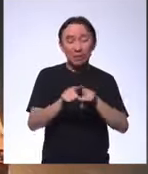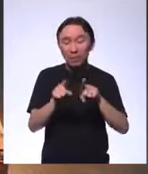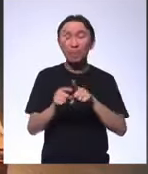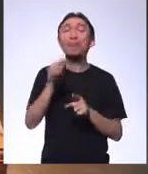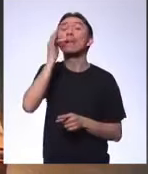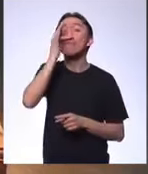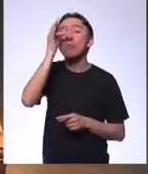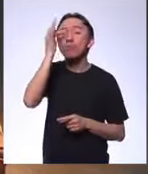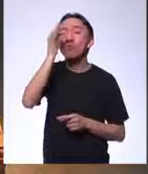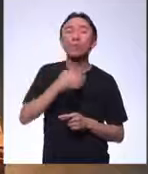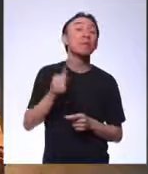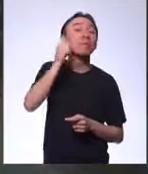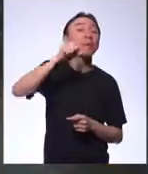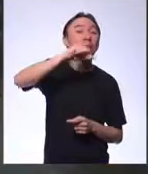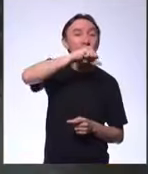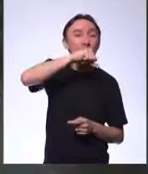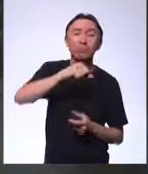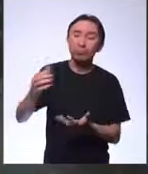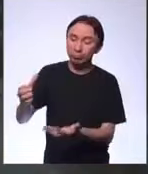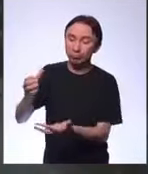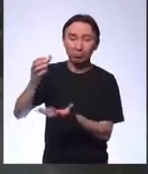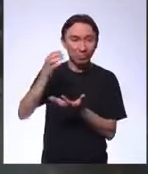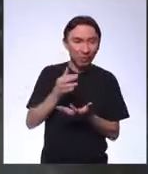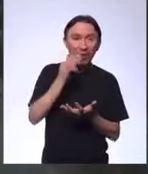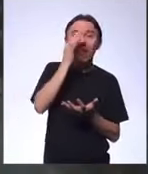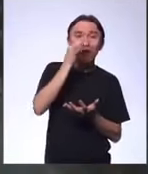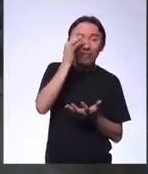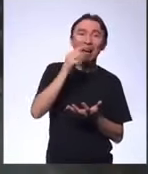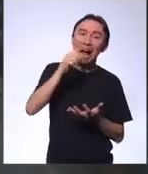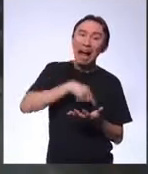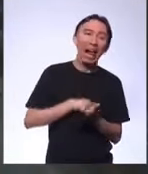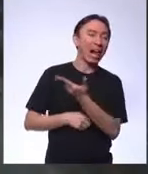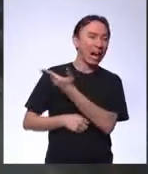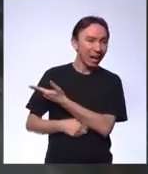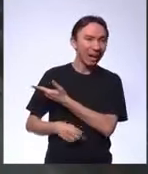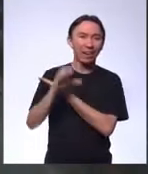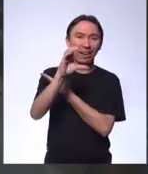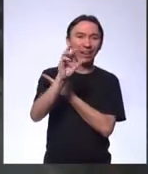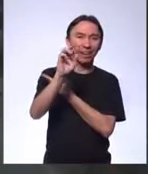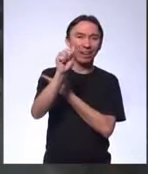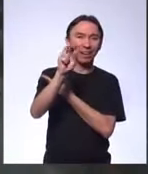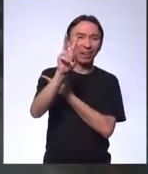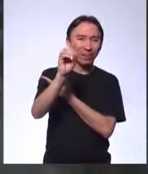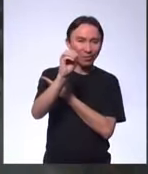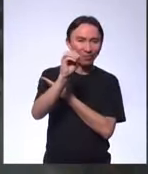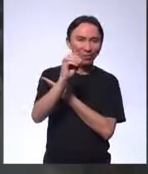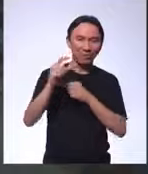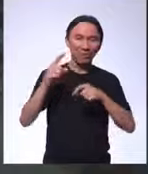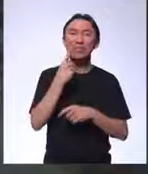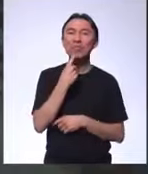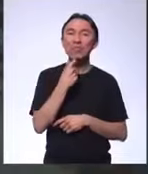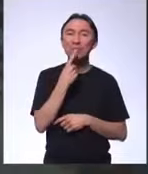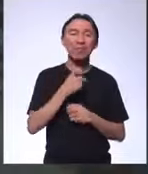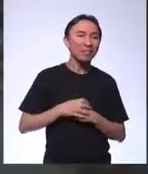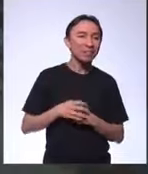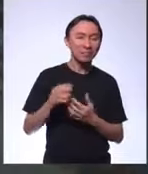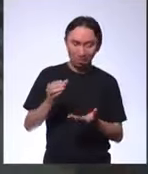minha mãe trouxe um ramo enorme de cravos vermelhos. Quando eu desci, eu